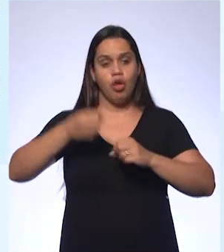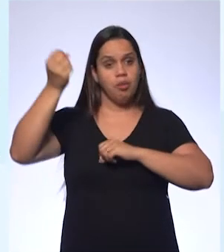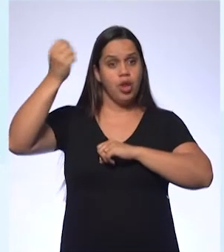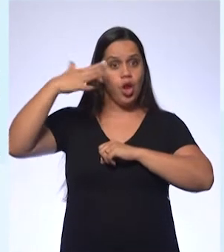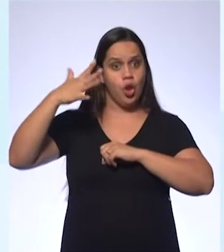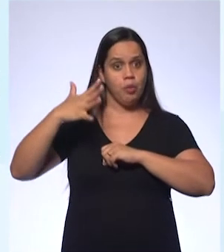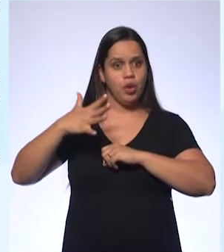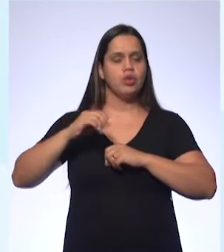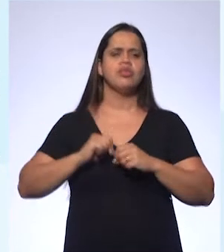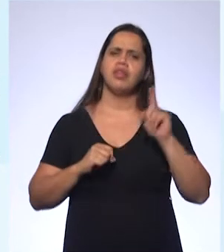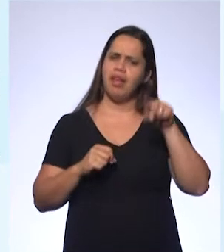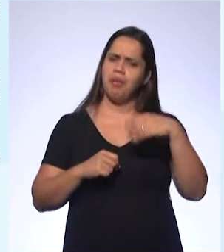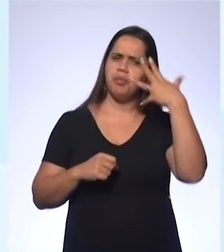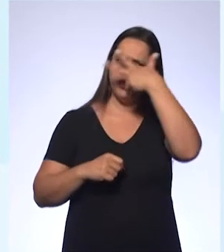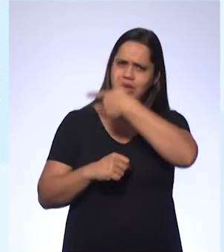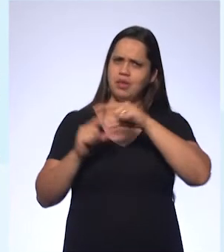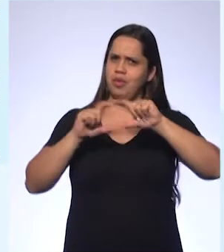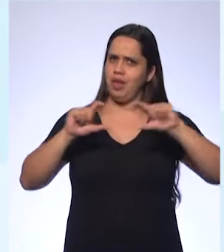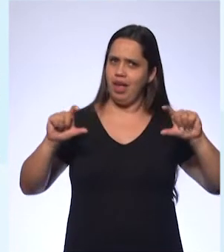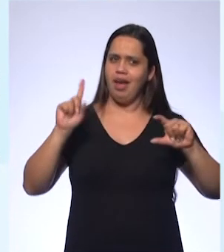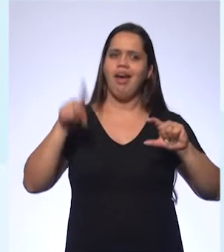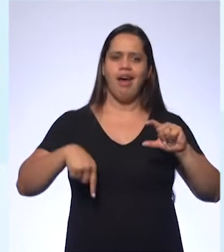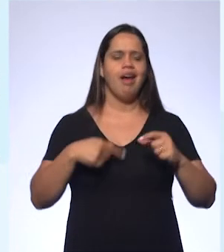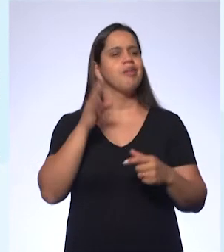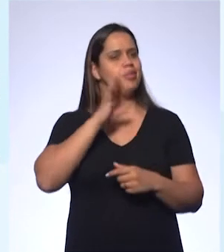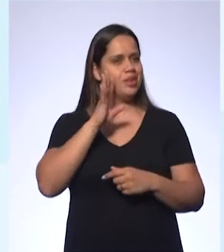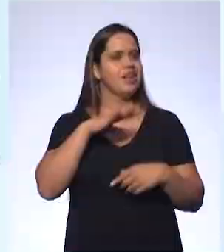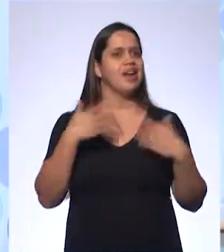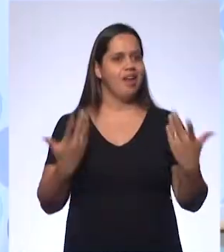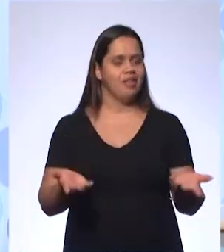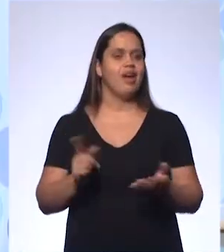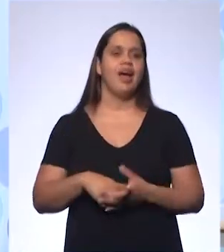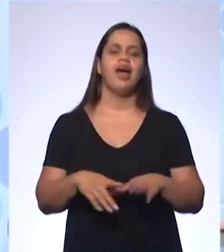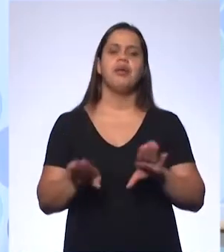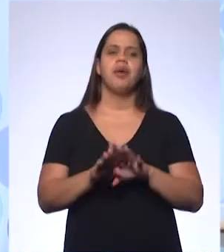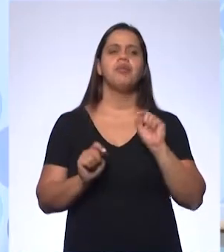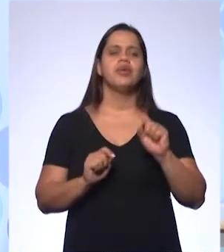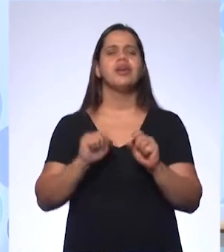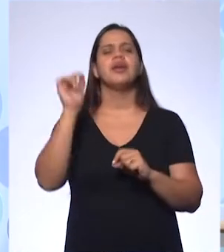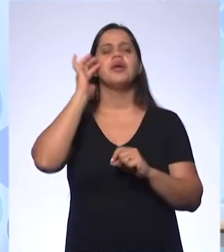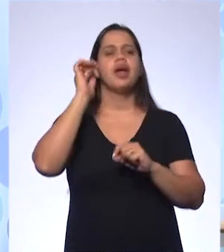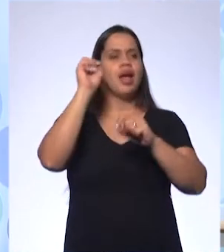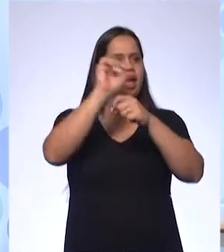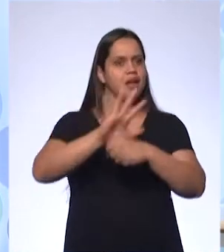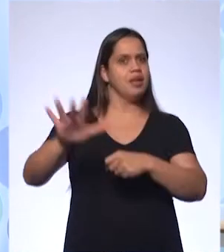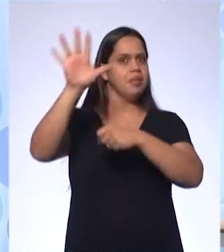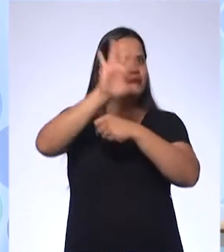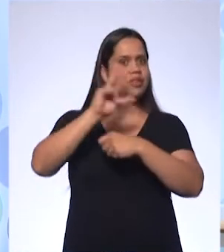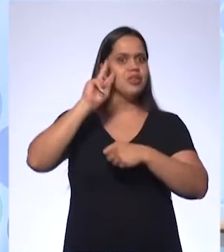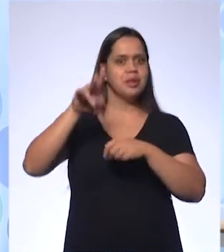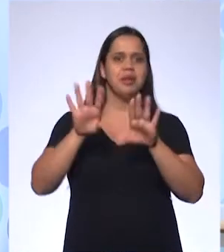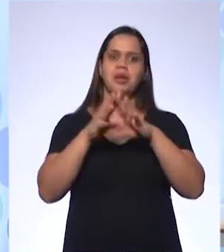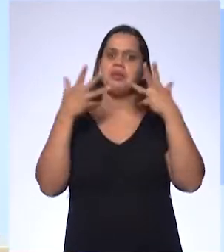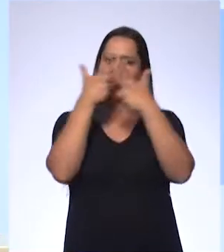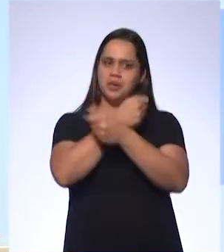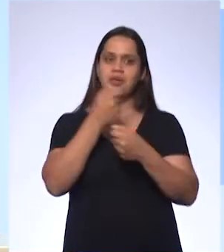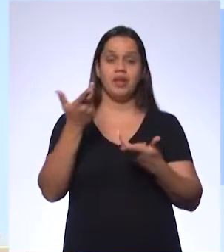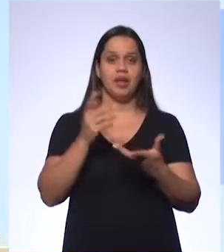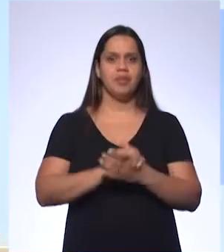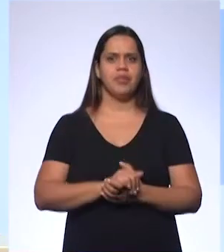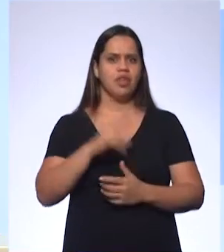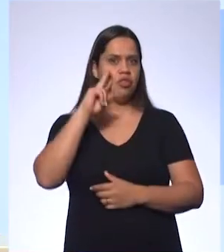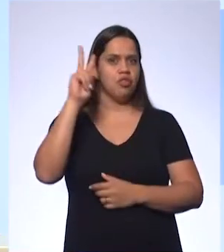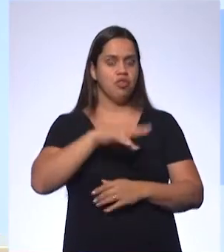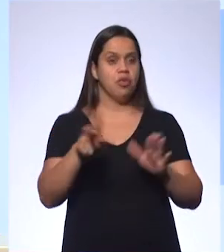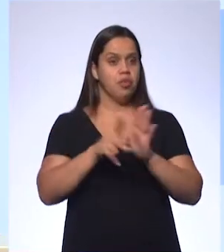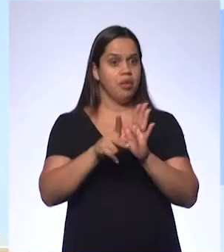luminosos. Bonita essa parte, né, Márcia? Muito bem legal, né? A questão do imagismo, né? Sim, é muito interessante. Lindo, né? Então, com esse forte